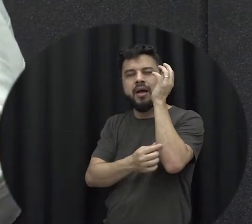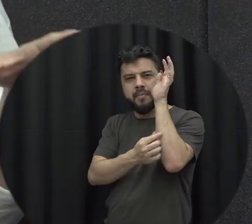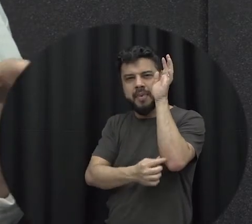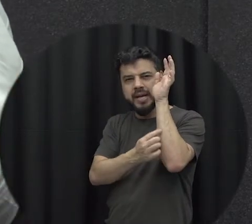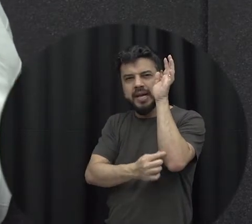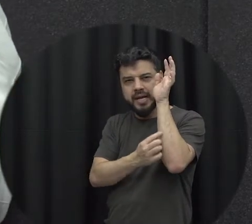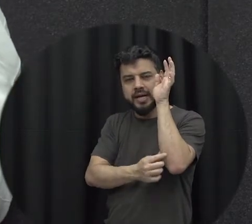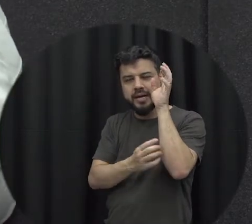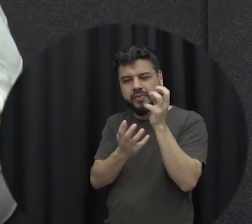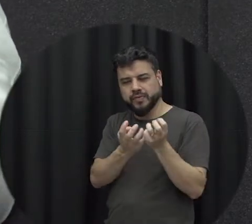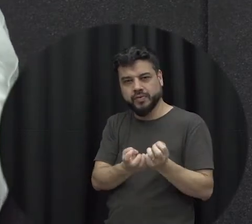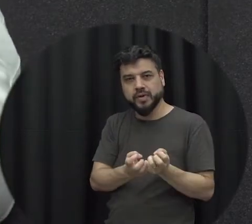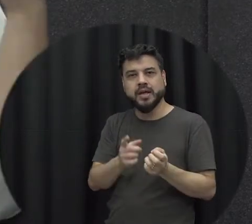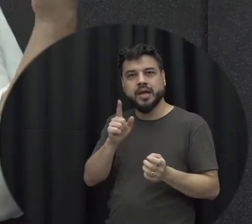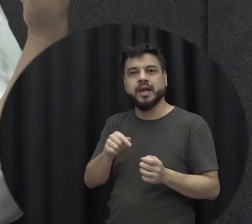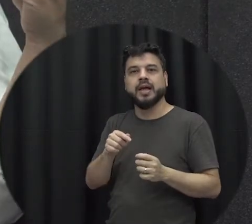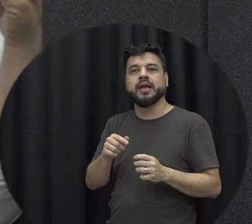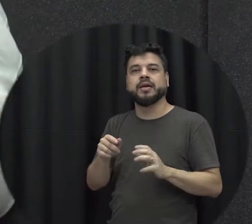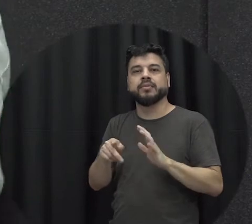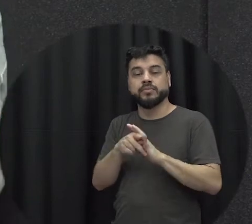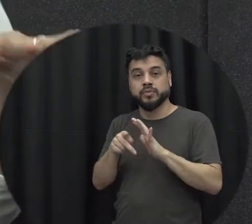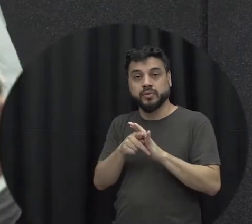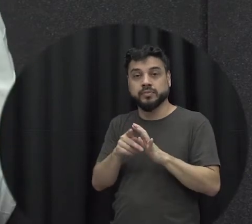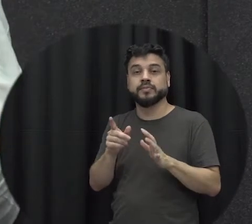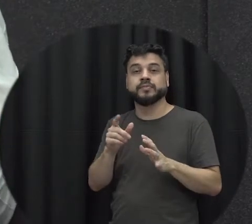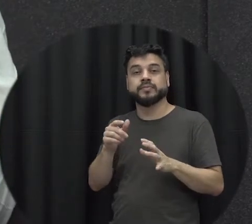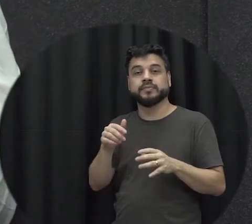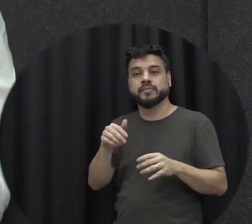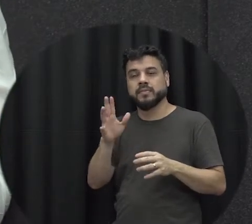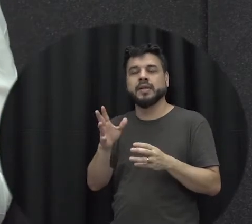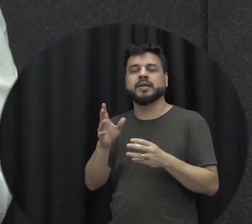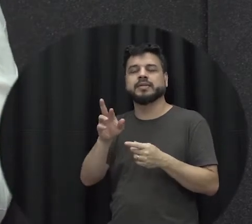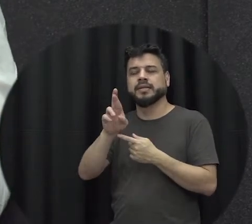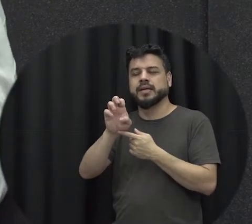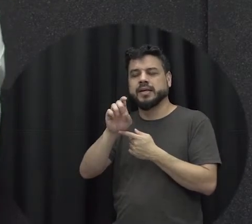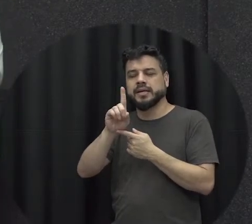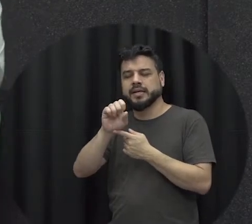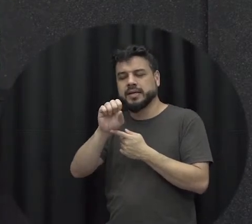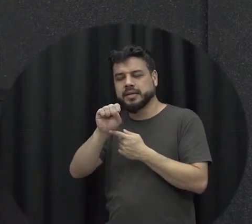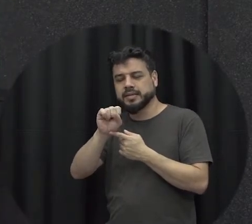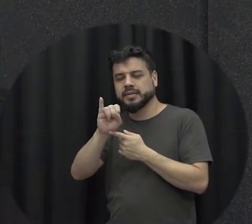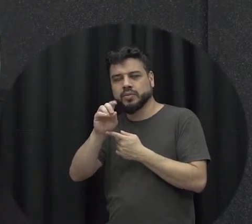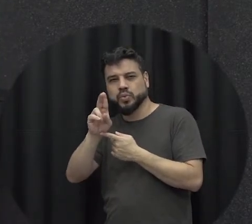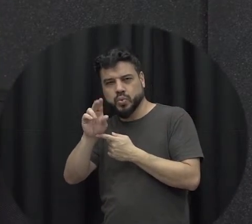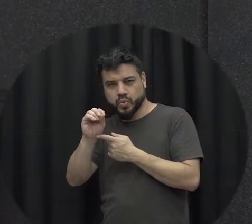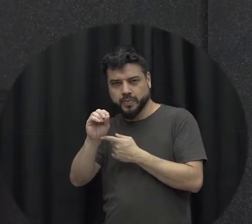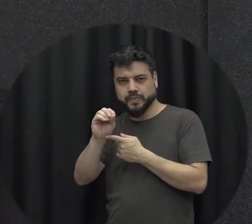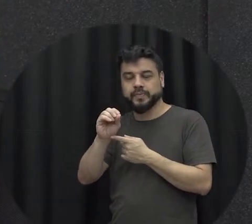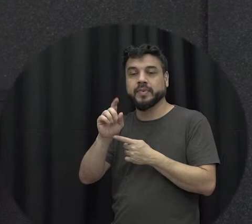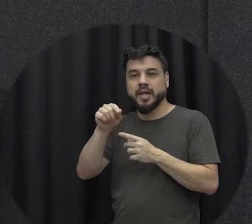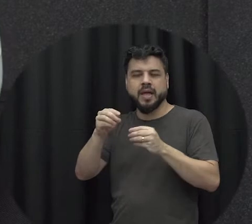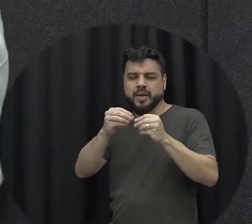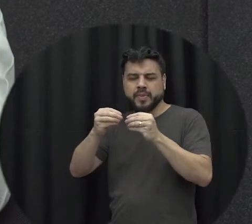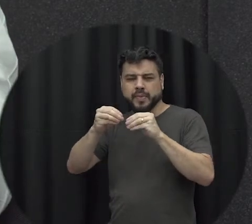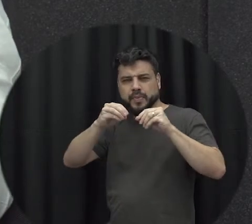é planta morta, ele não é o tronco em si, ele é mais resíduo vegetal e ele vira um pozinho. Então ele é bem pó,